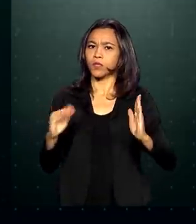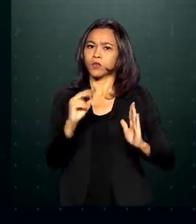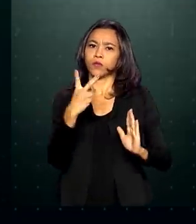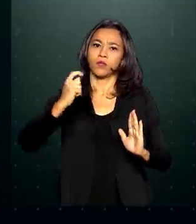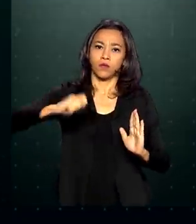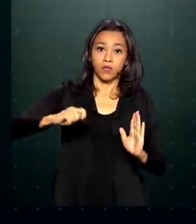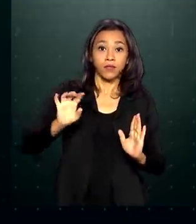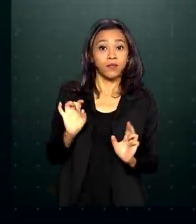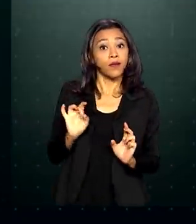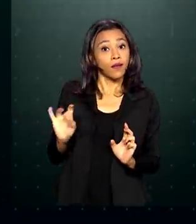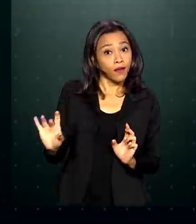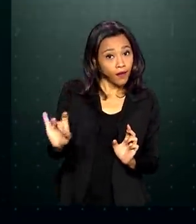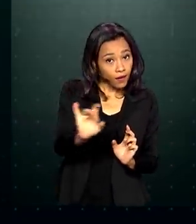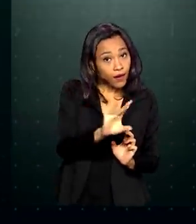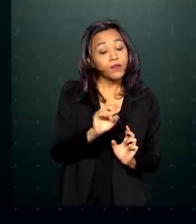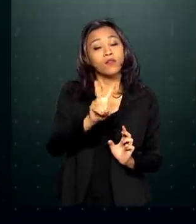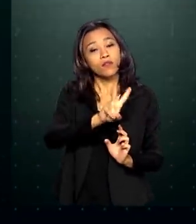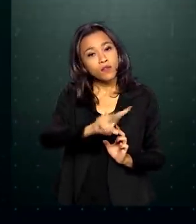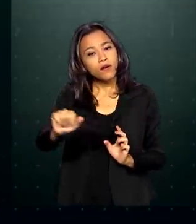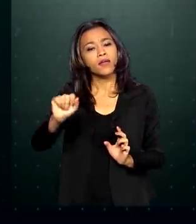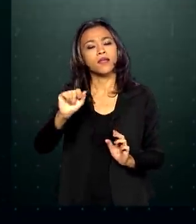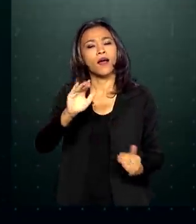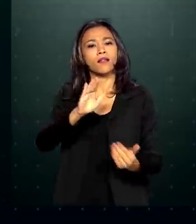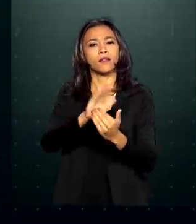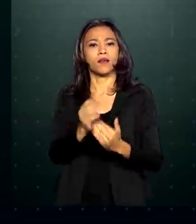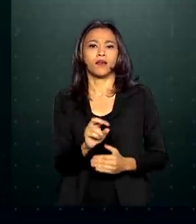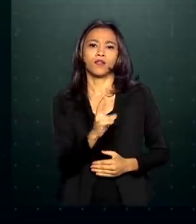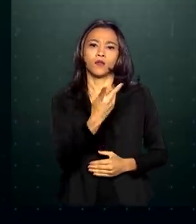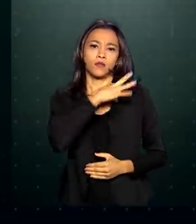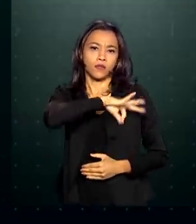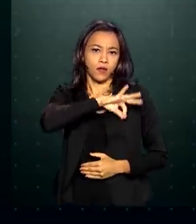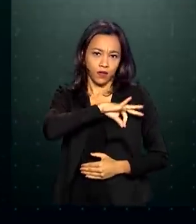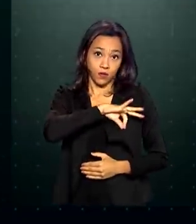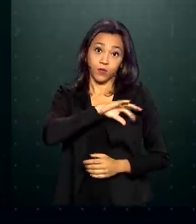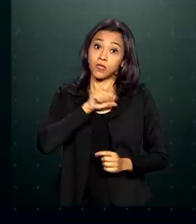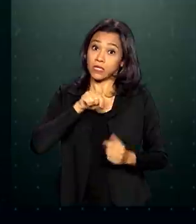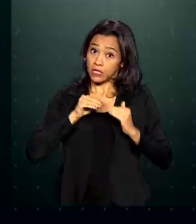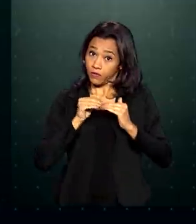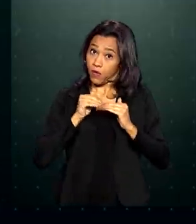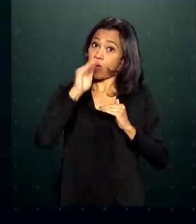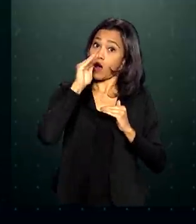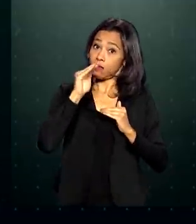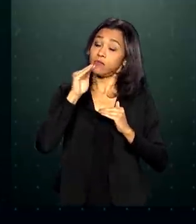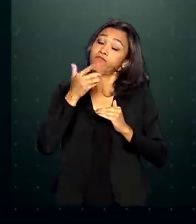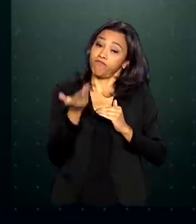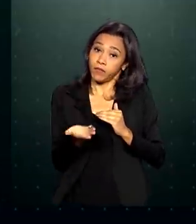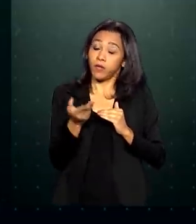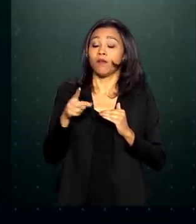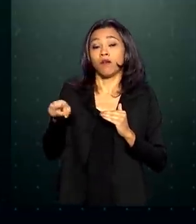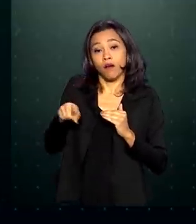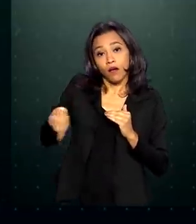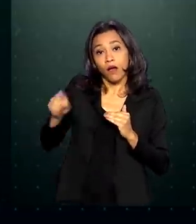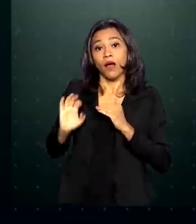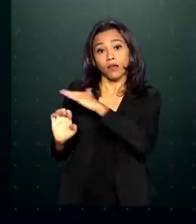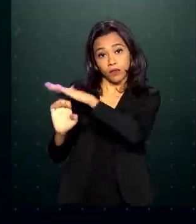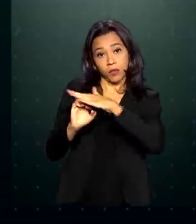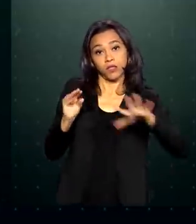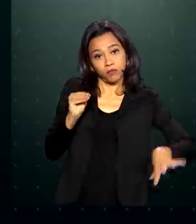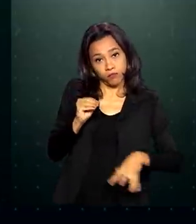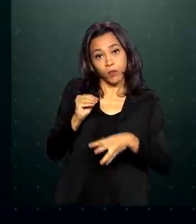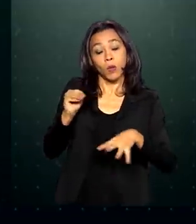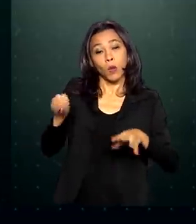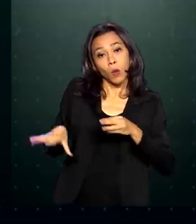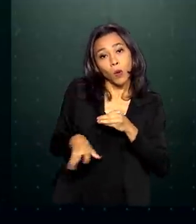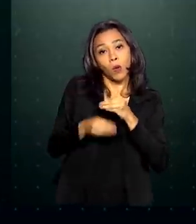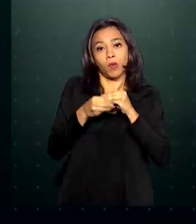Cada um será atendido com até dois salários mínimos. O que passar disso poderá ser complementado pela empresa.